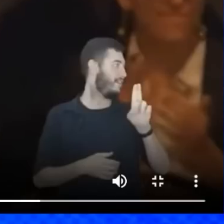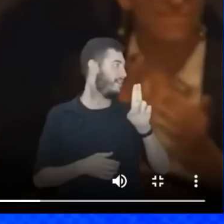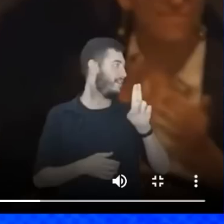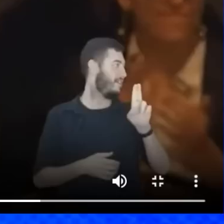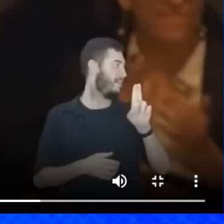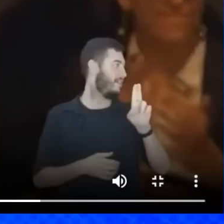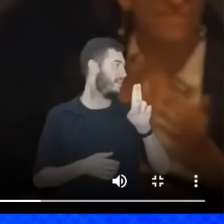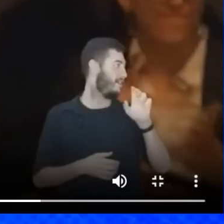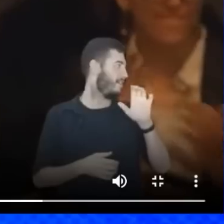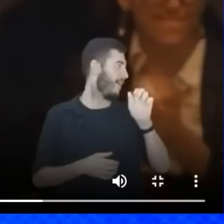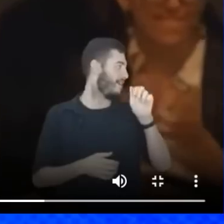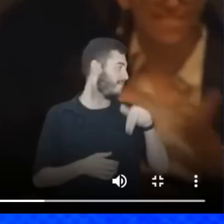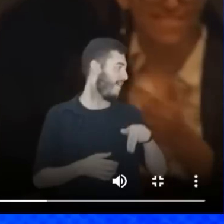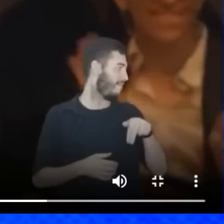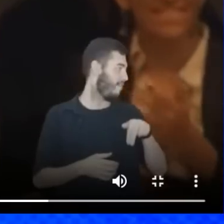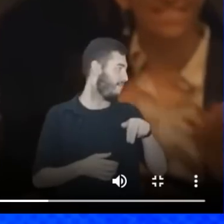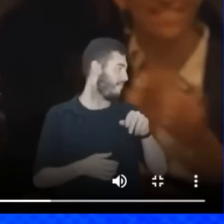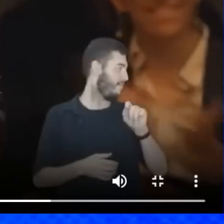obviamente, rejeitado.